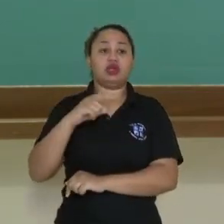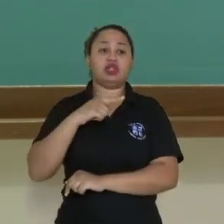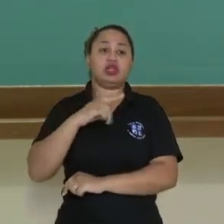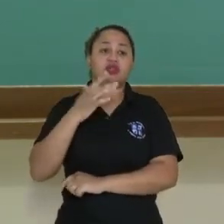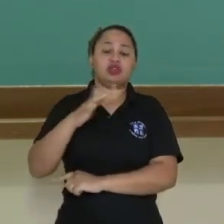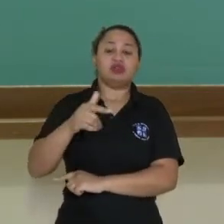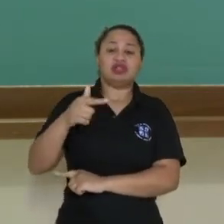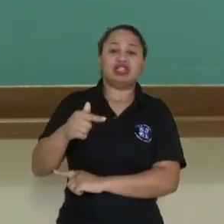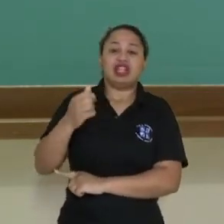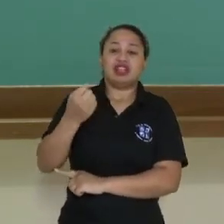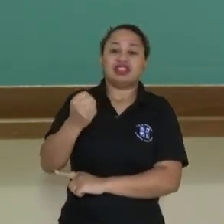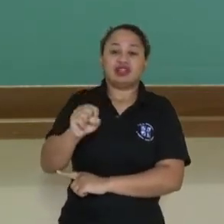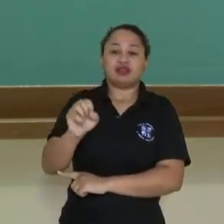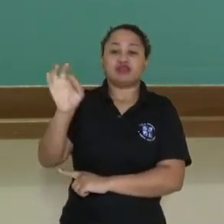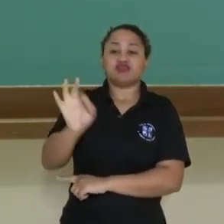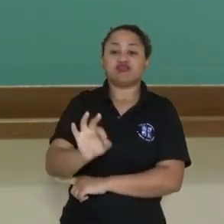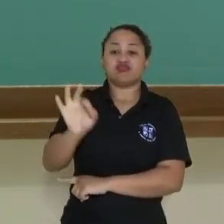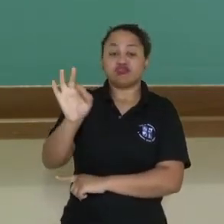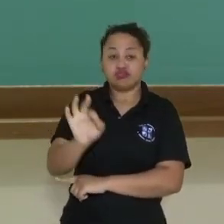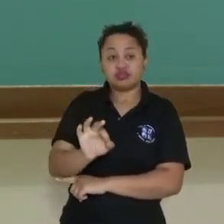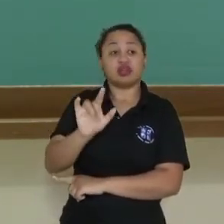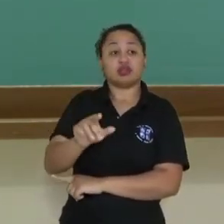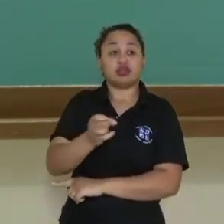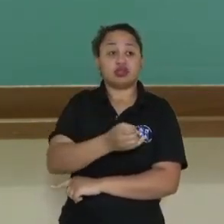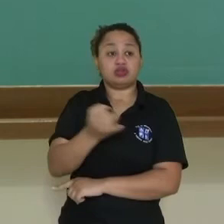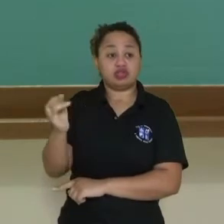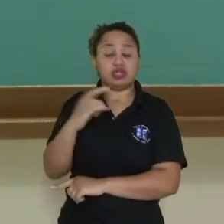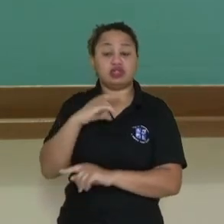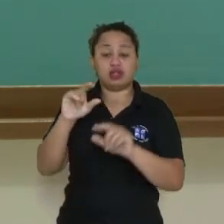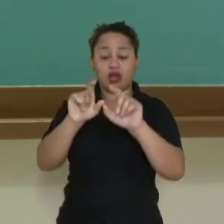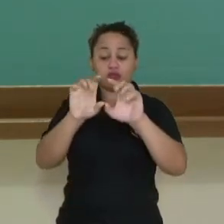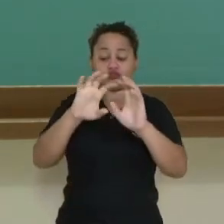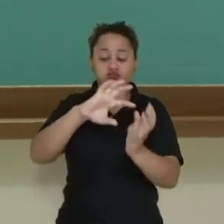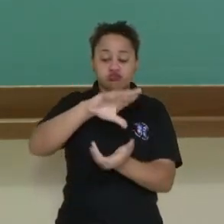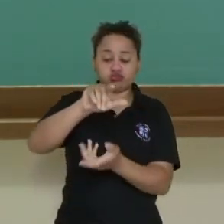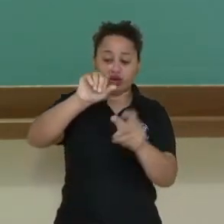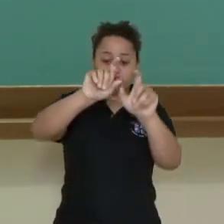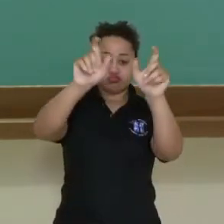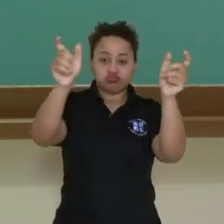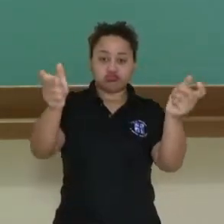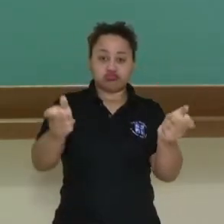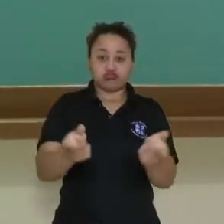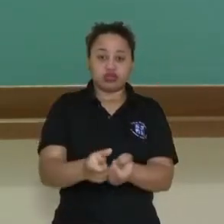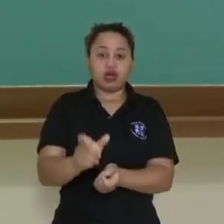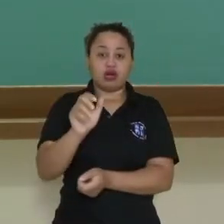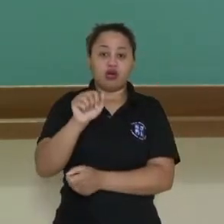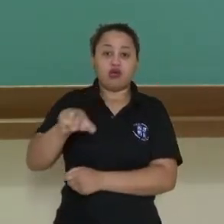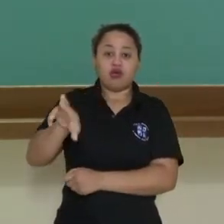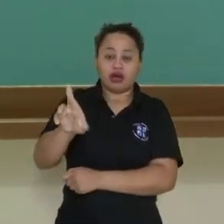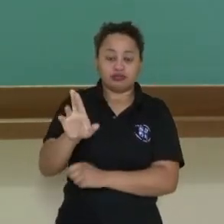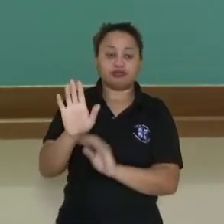aproximadamente 78% do volume da atmosfera da Terra. Então, a grande maioria